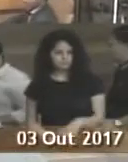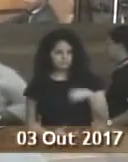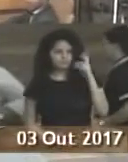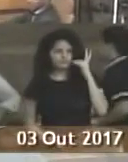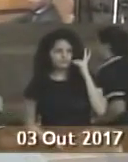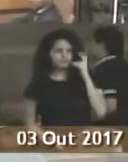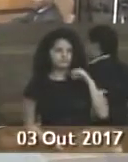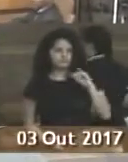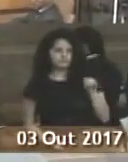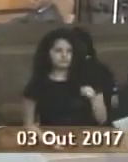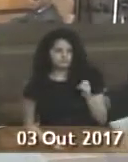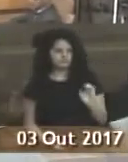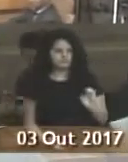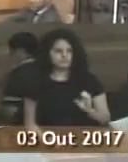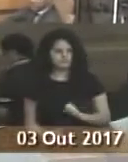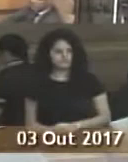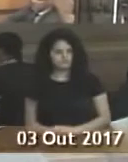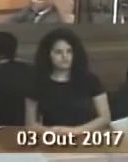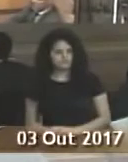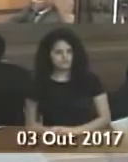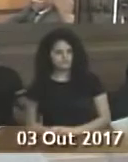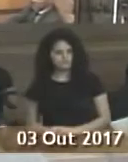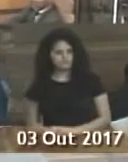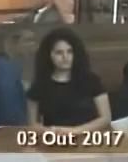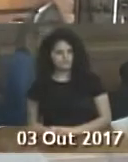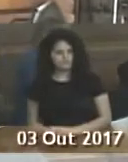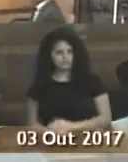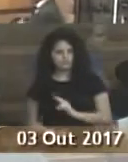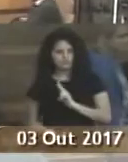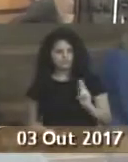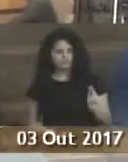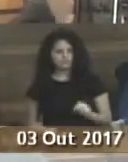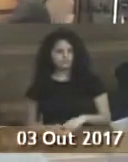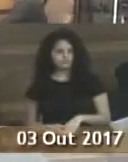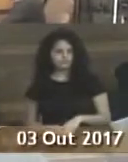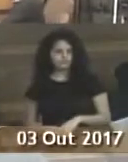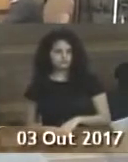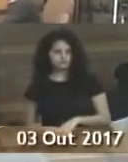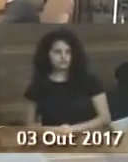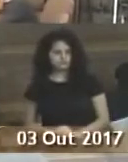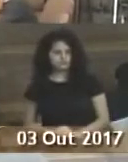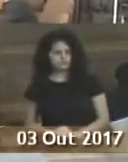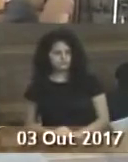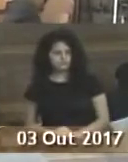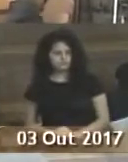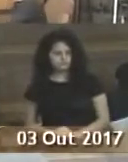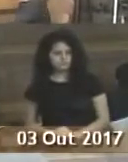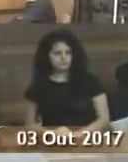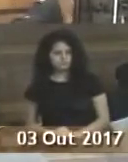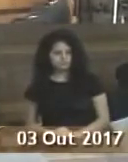estou com você. O nome daquele pastor é Pastor dos Infernos, né? Porque aquilo não é pastor,